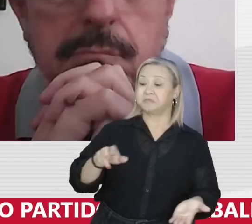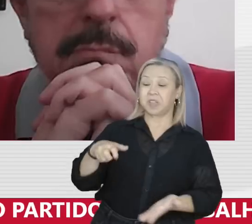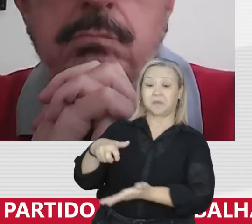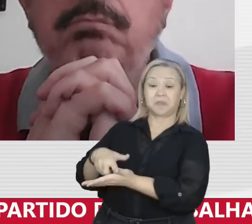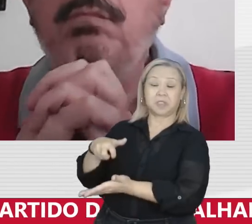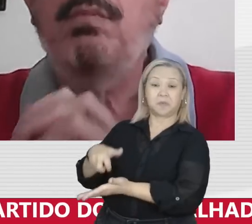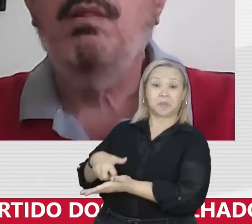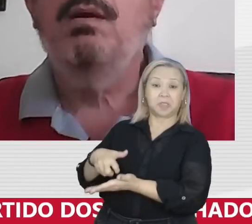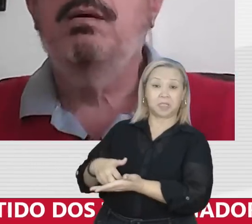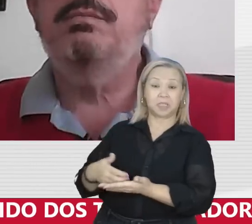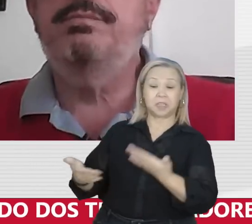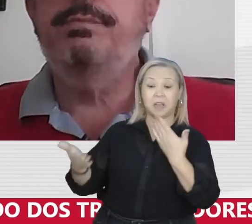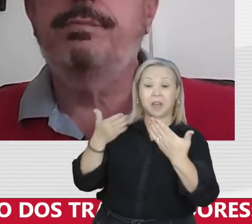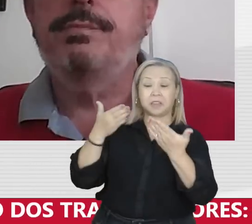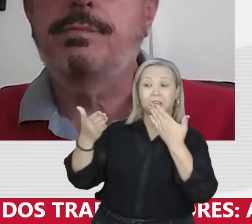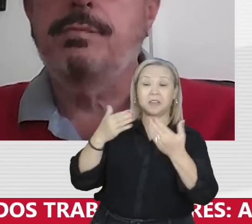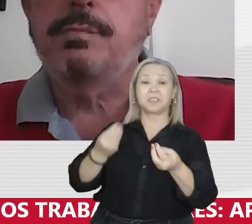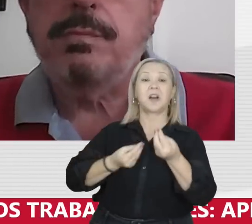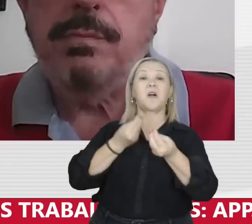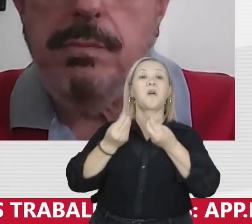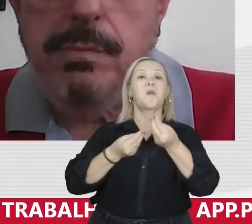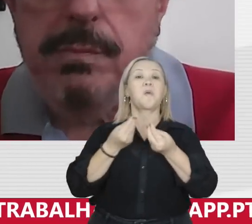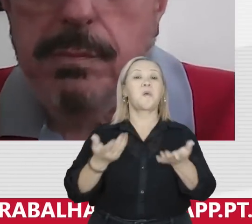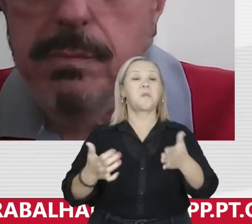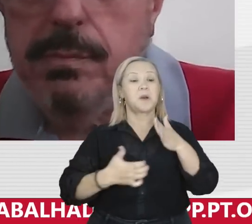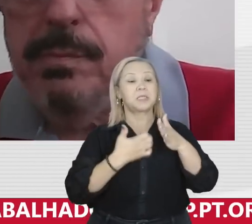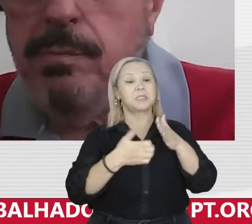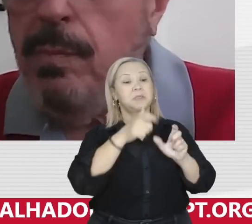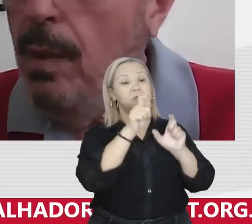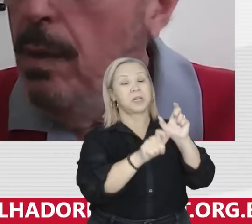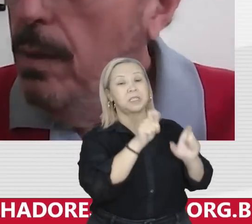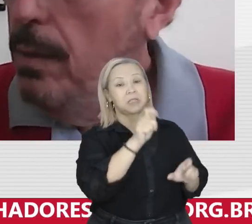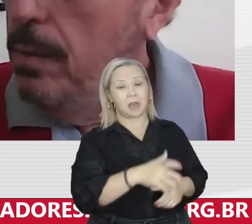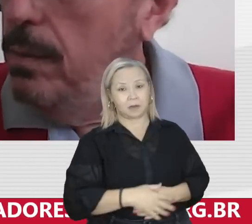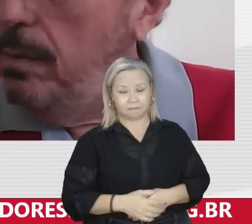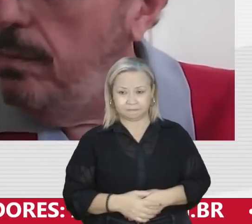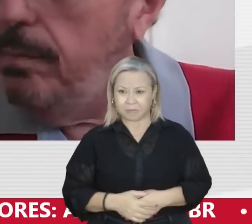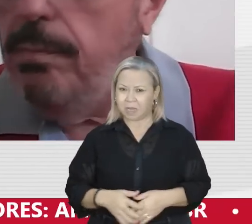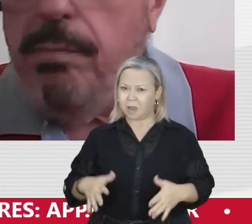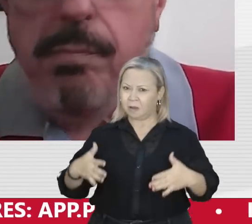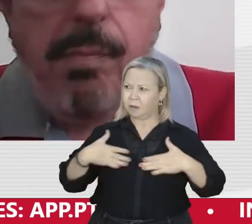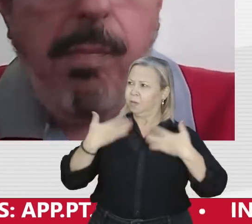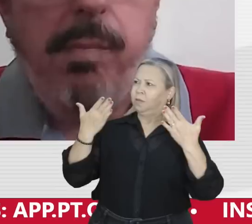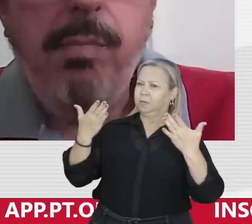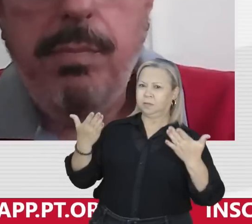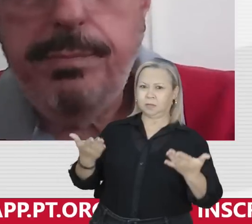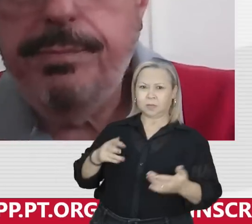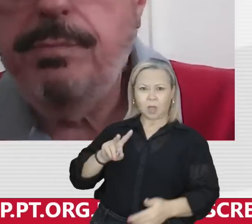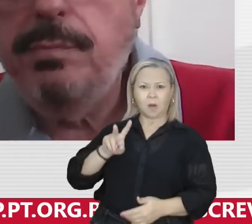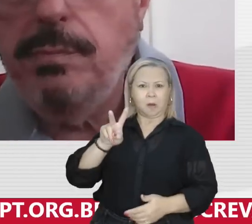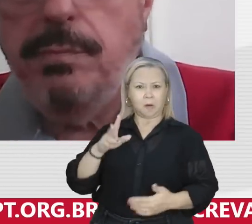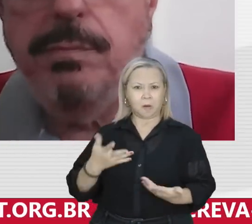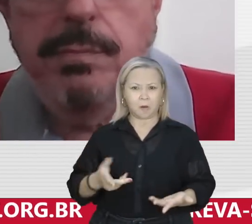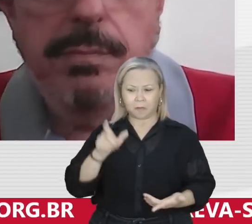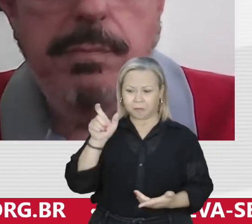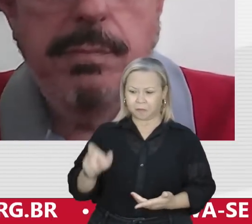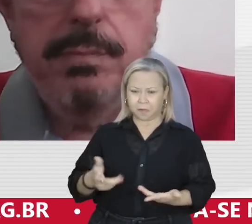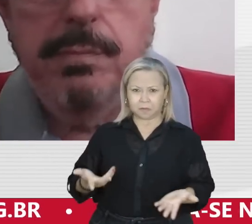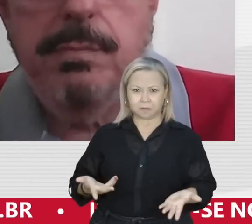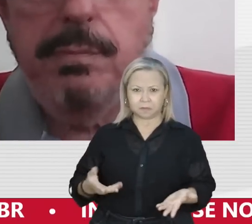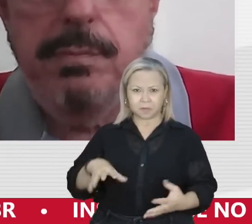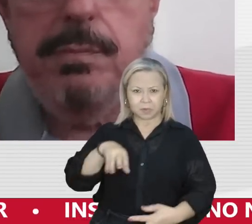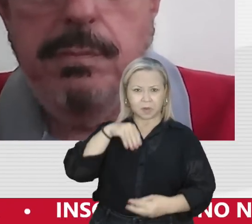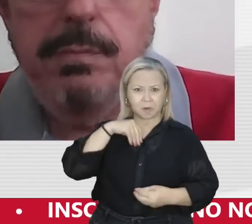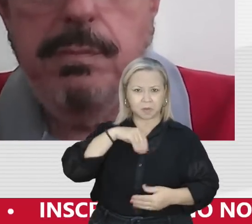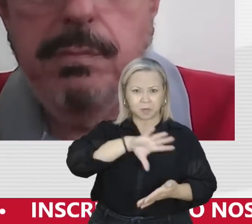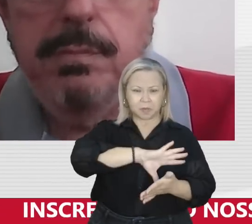Como é que você analisa esse fenômeno desses empresários? Eu fiquei chocado quando eu vi, embora eu soubesse do espírito golpista, mas